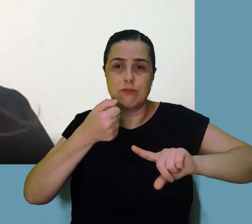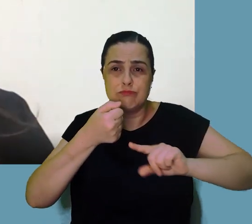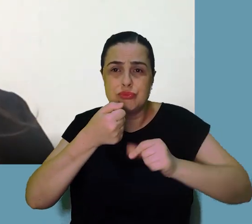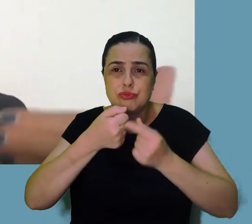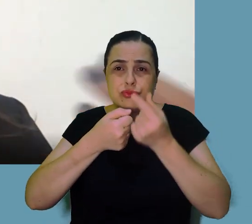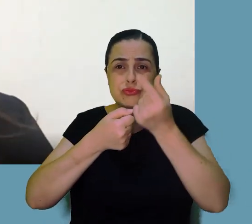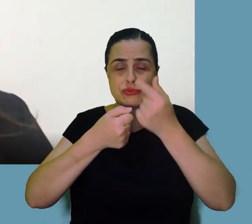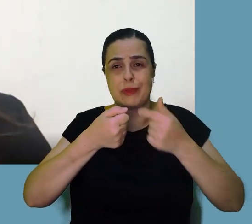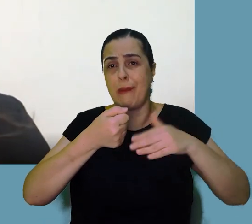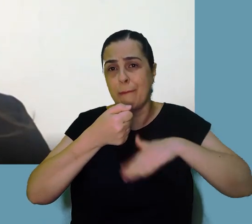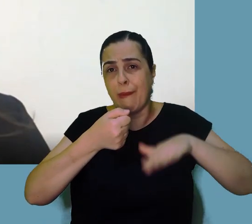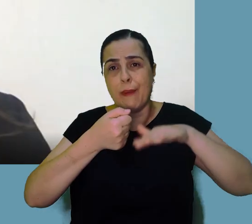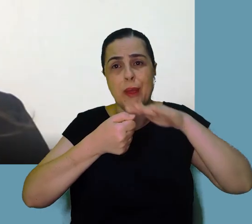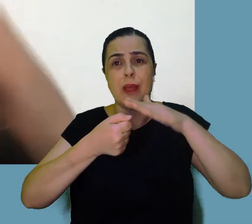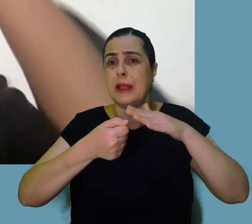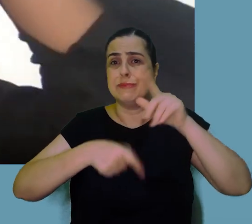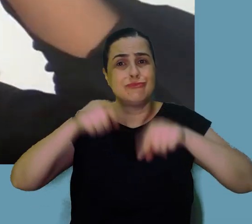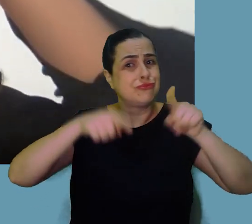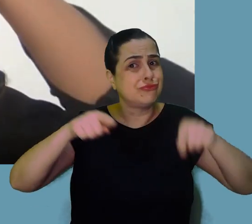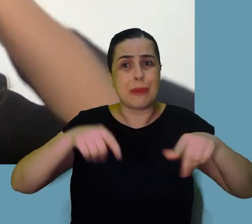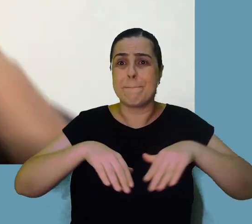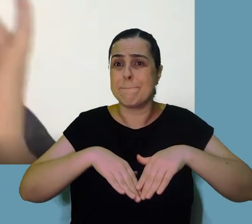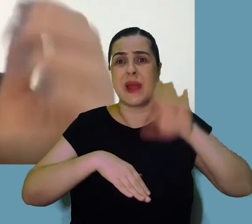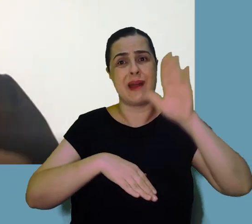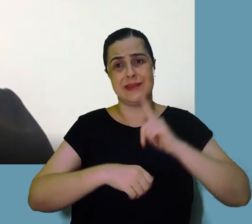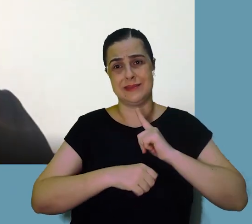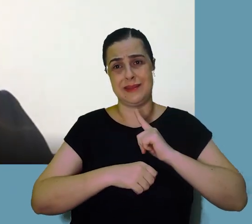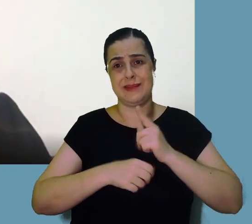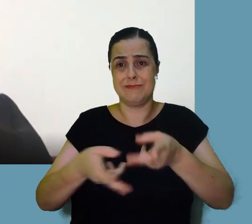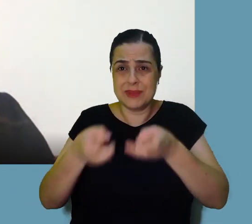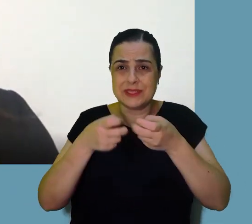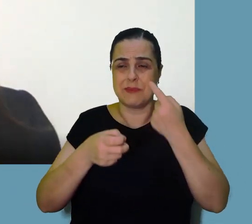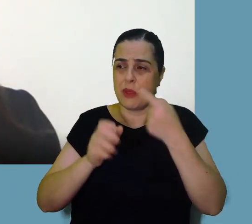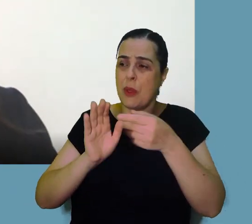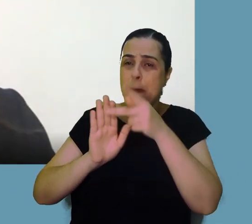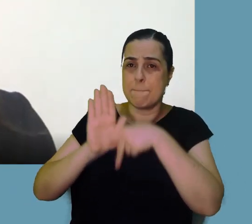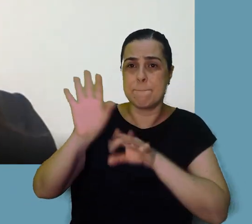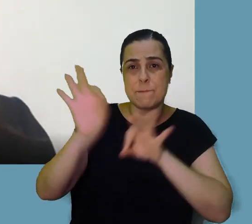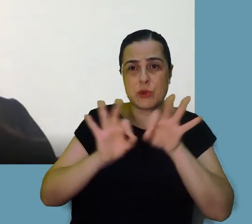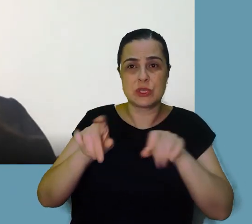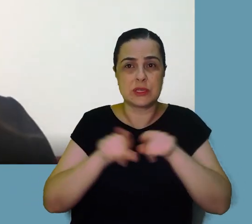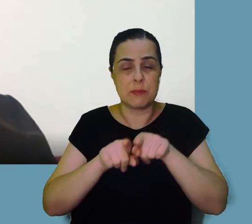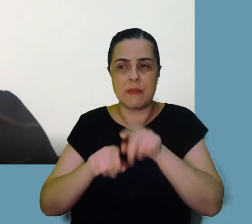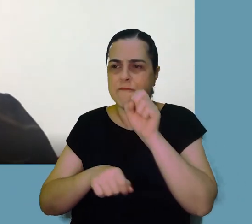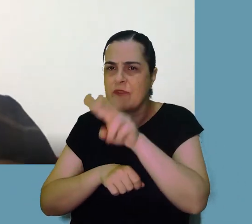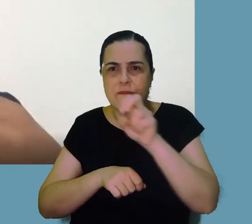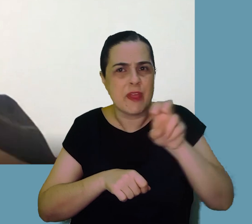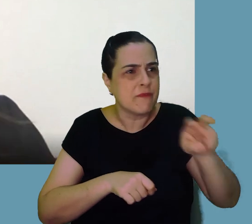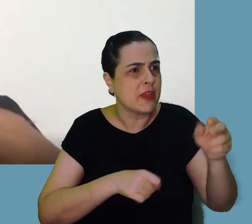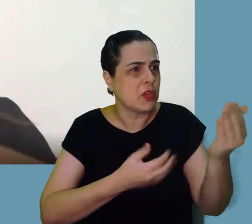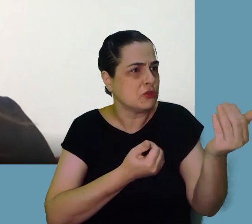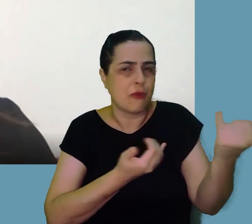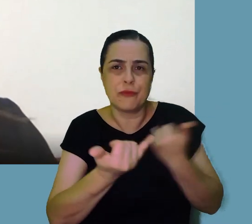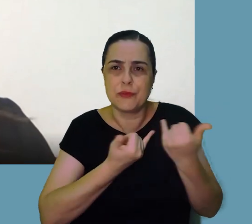outras diferenças mais ainda, né? E percebendo nesses projetos e ouvindo muito dos jovens, isso que